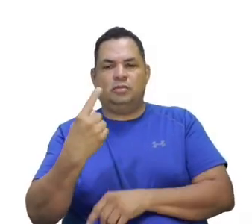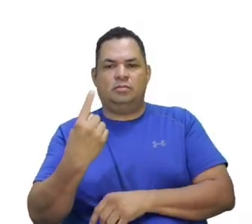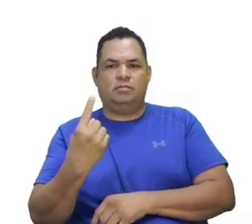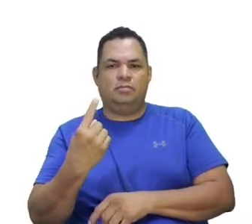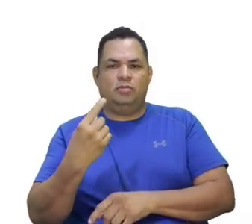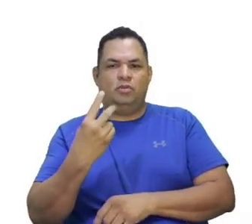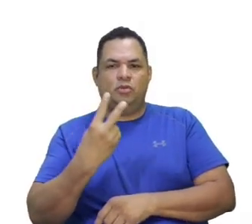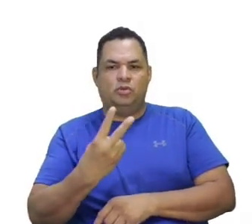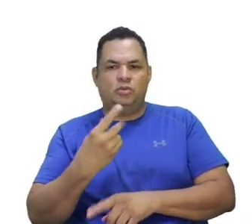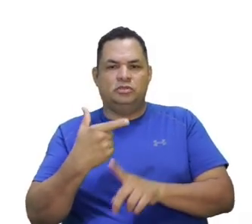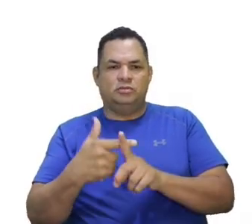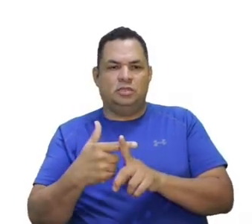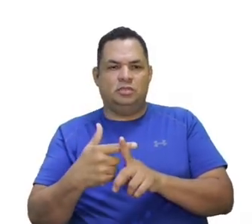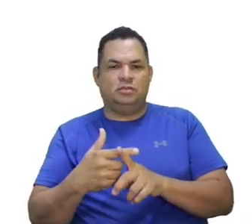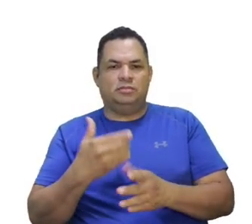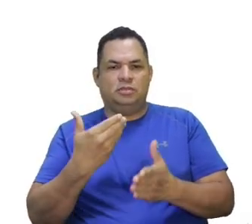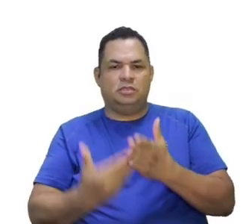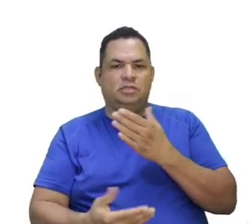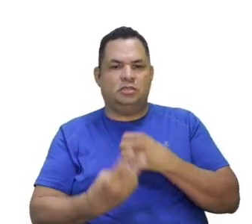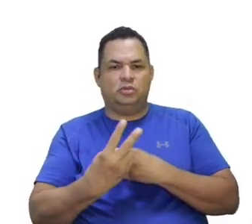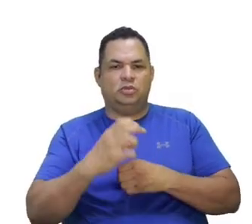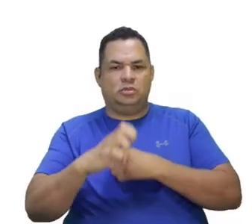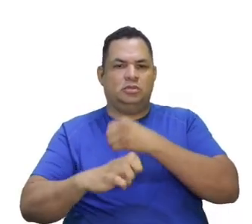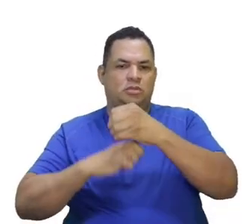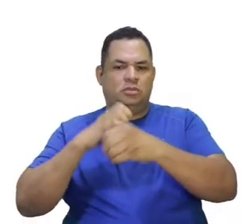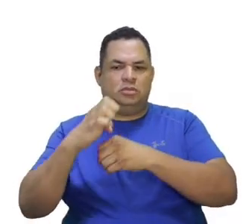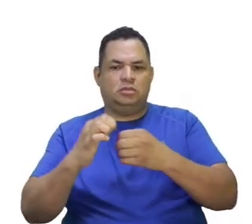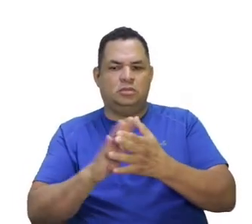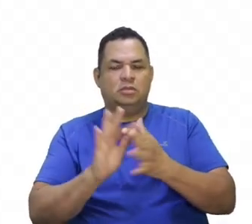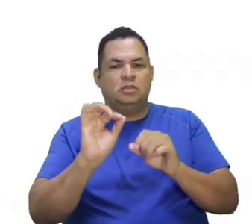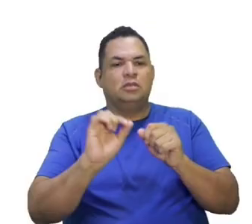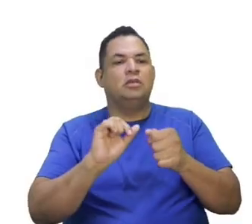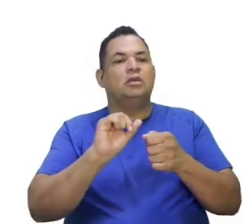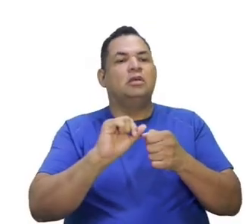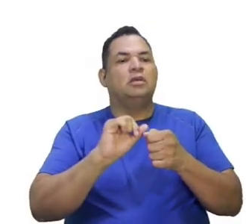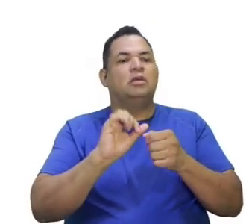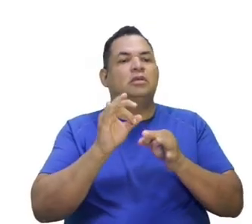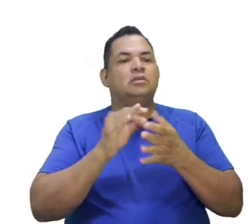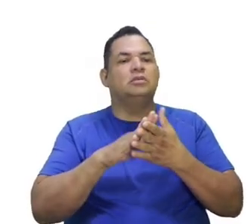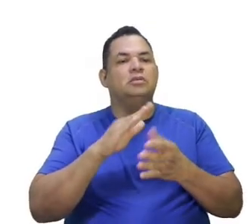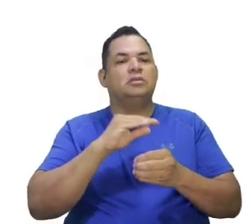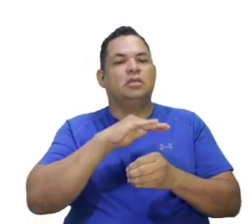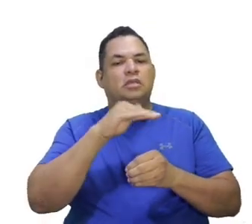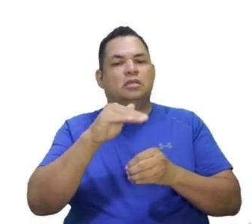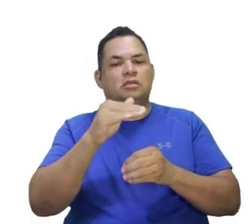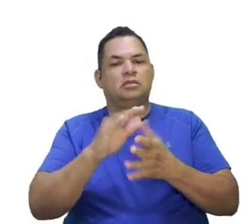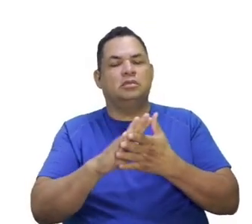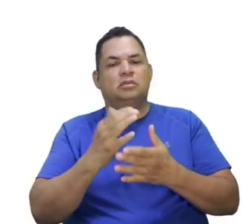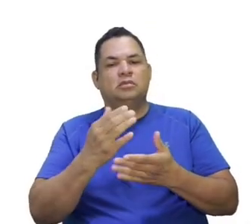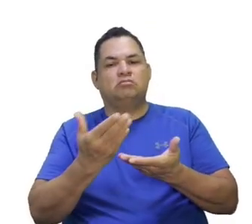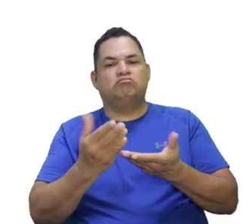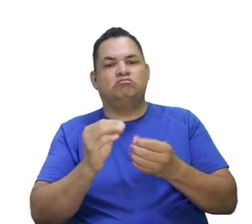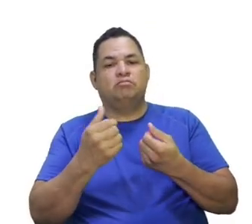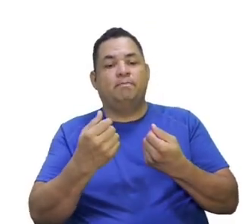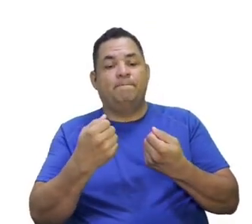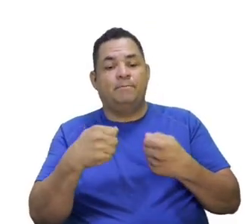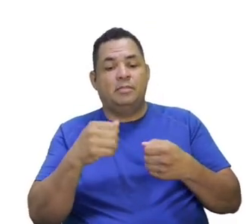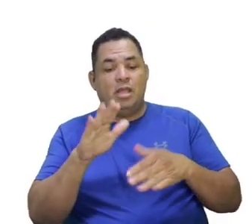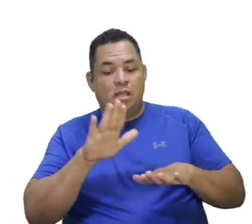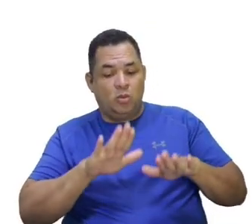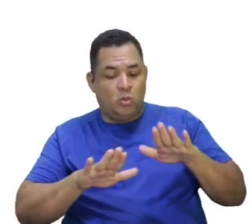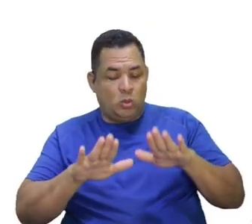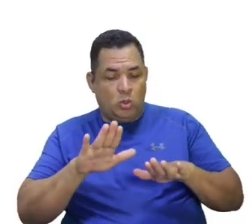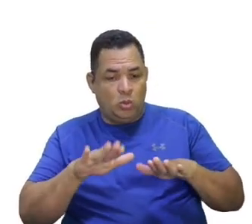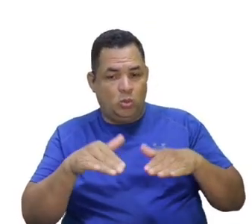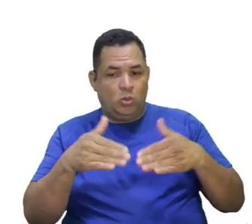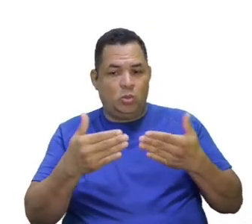perdeu 2 elétrons. Então, para que a gente faça a distribuição eletrônica correta, eu tenho que tomar